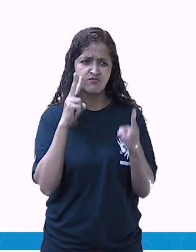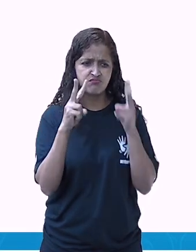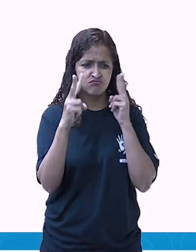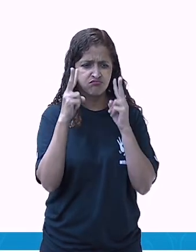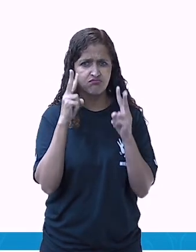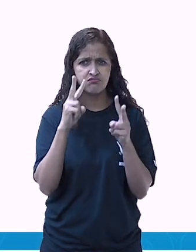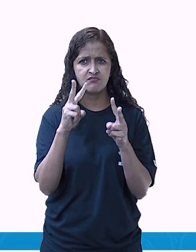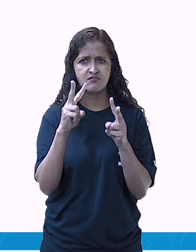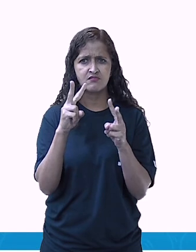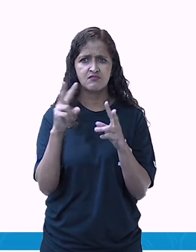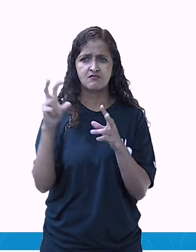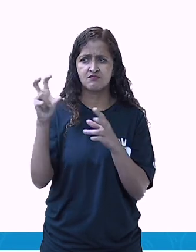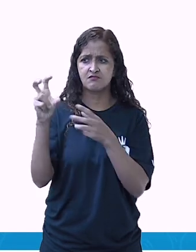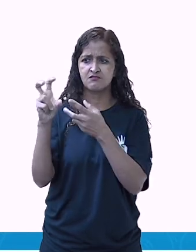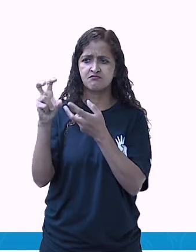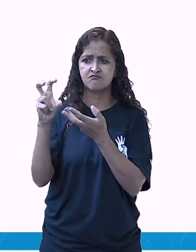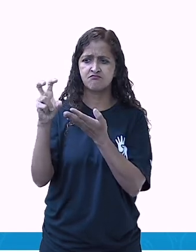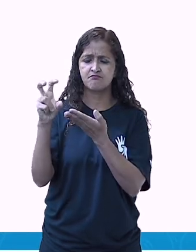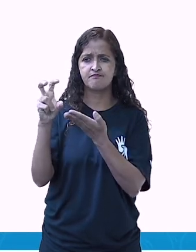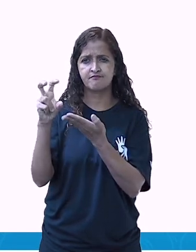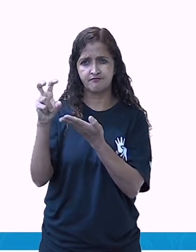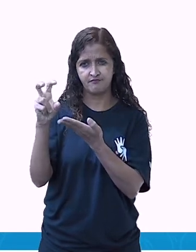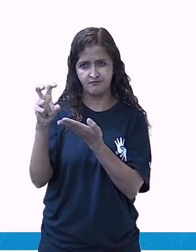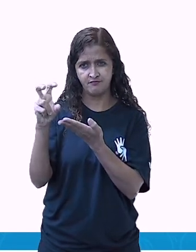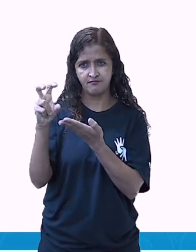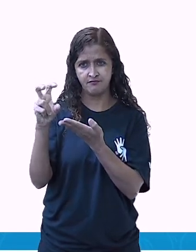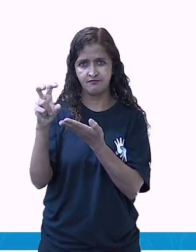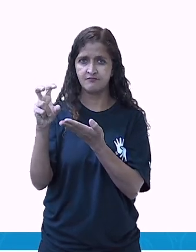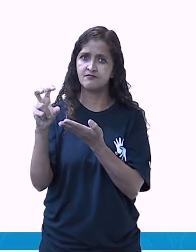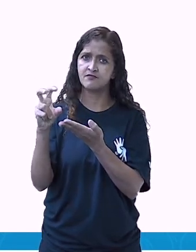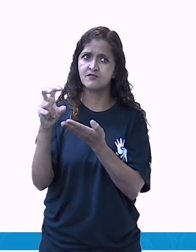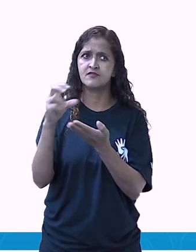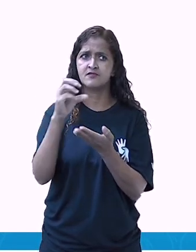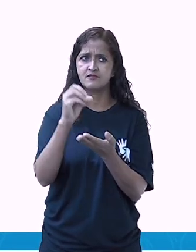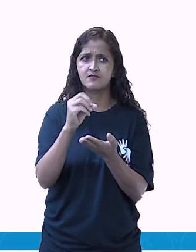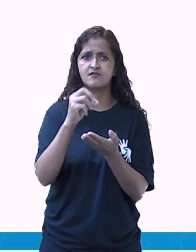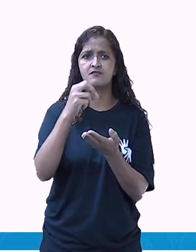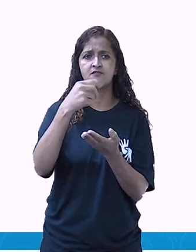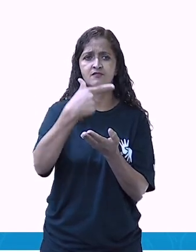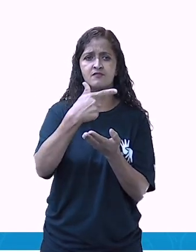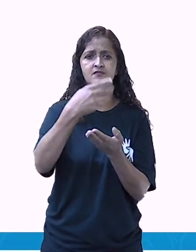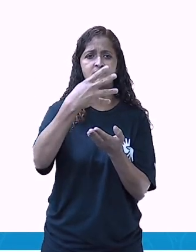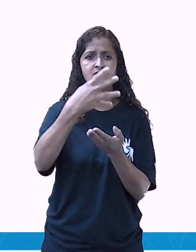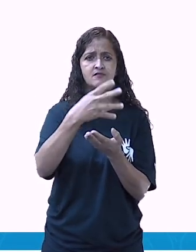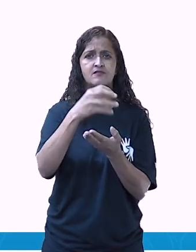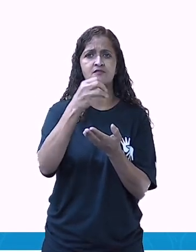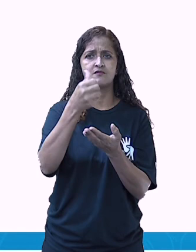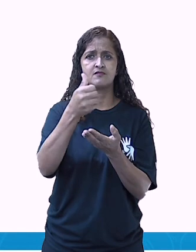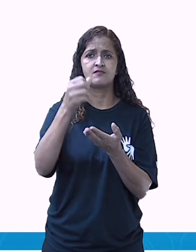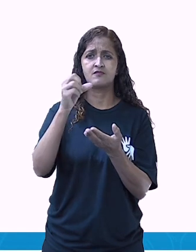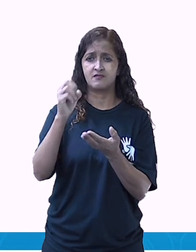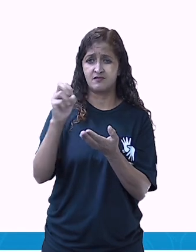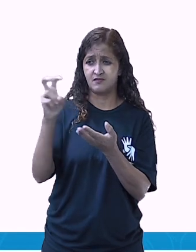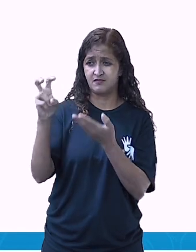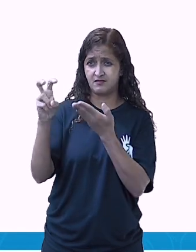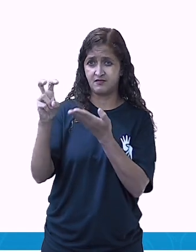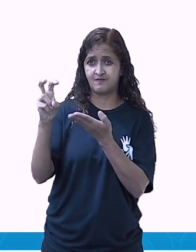analisa a unidade, não é o 5? O 5 é 0, 2, 4, 6 e 8?